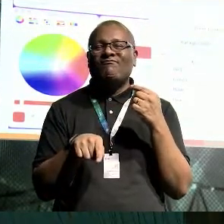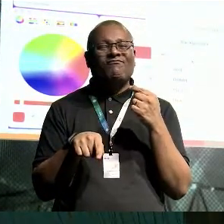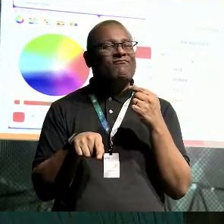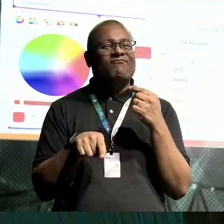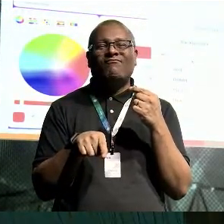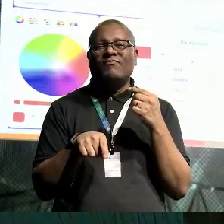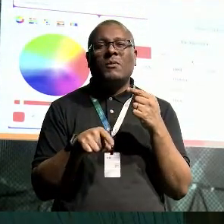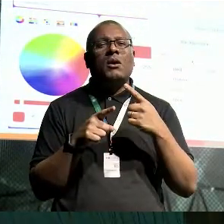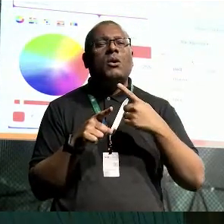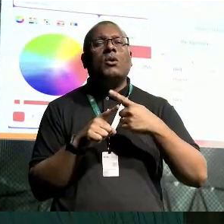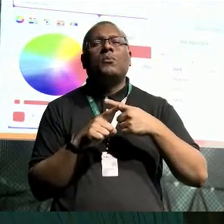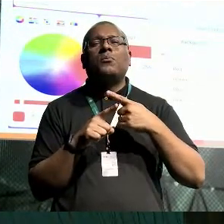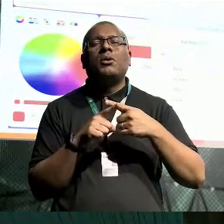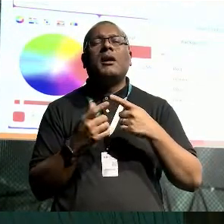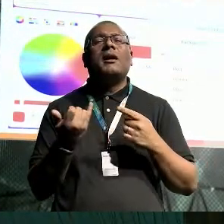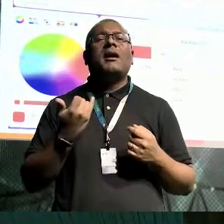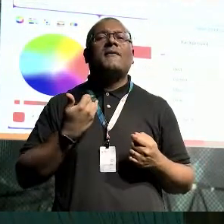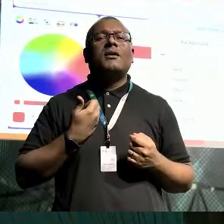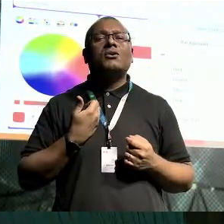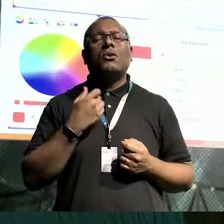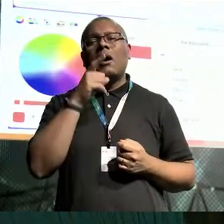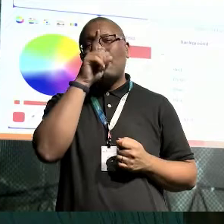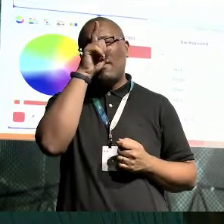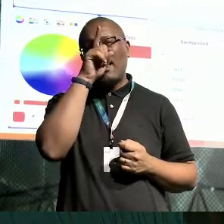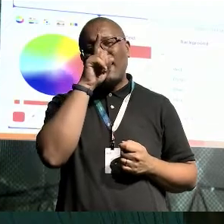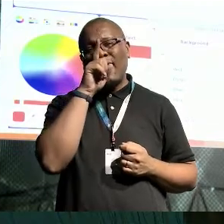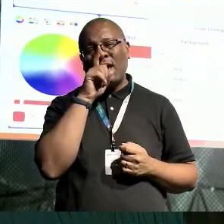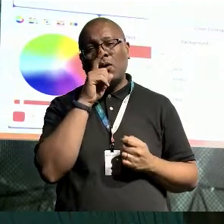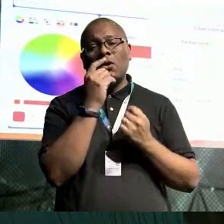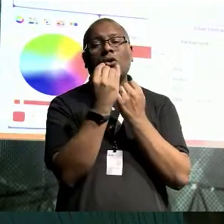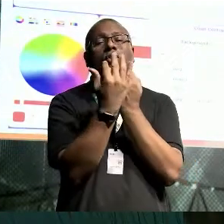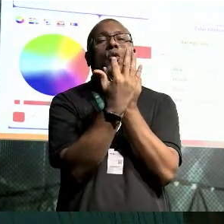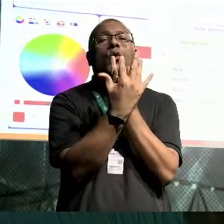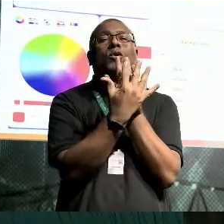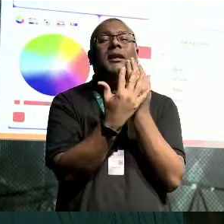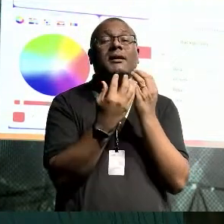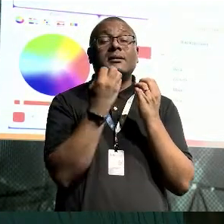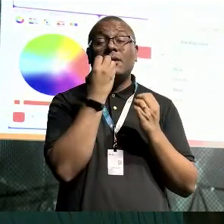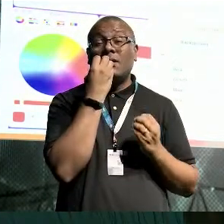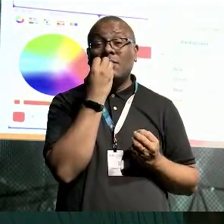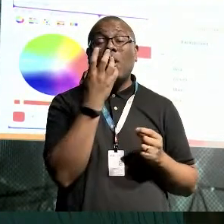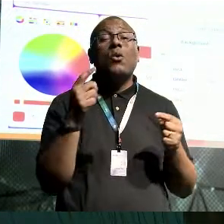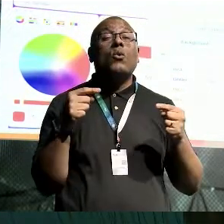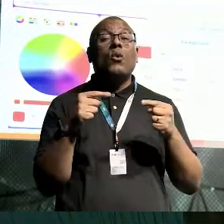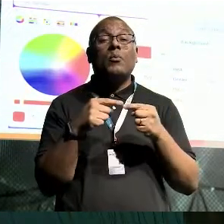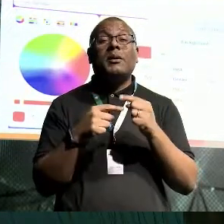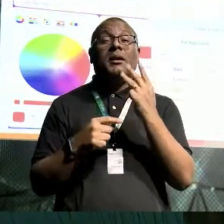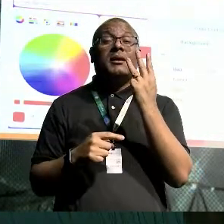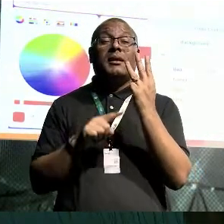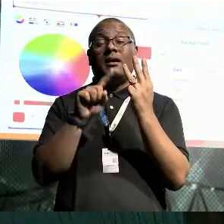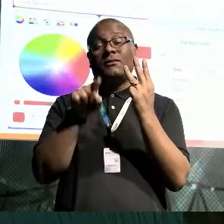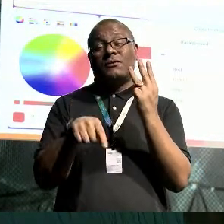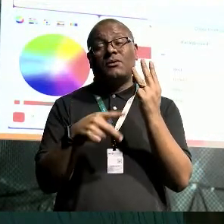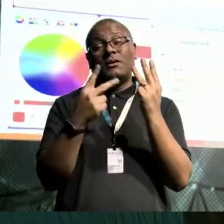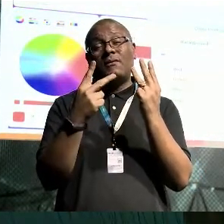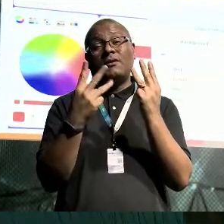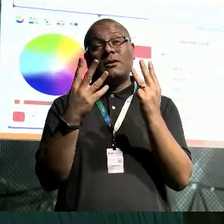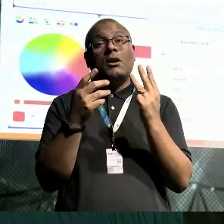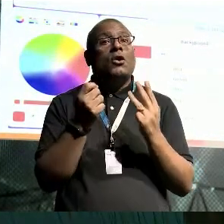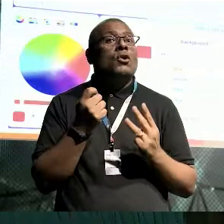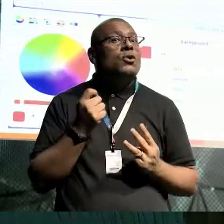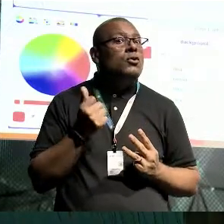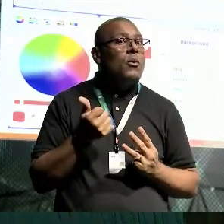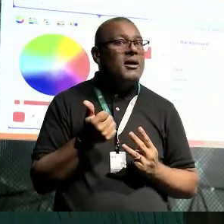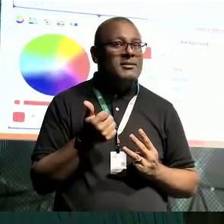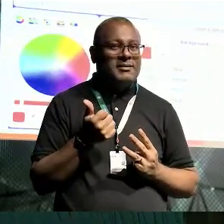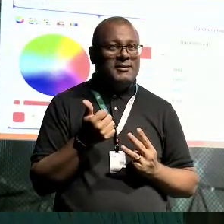bom. Por que ele me deu amarelinho? Porque o contraste bom, gente, se vocês verem aqui, 3,23. Eu estou quase lá.